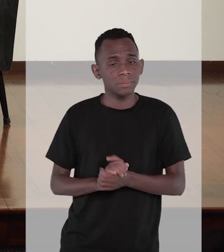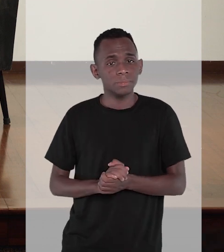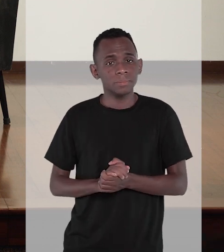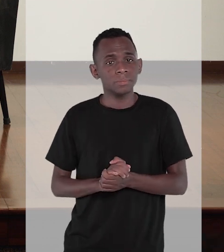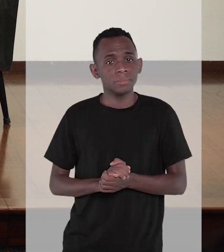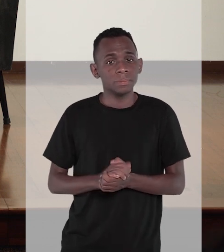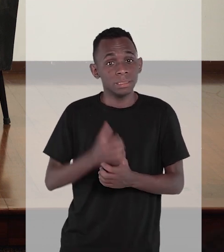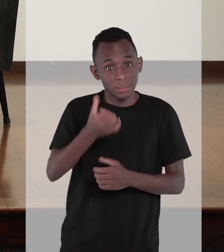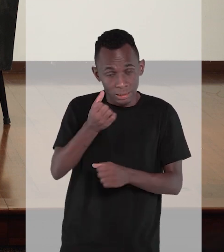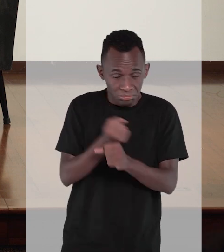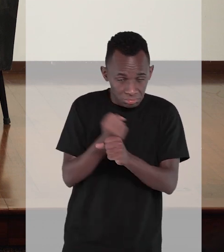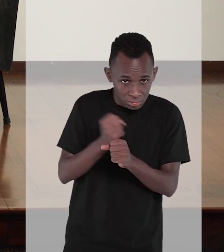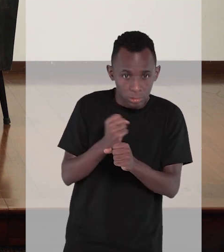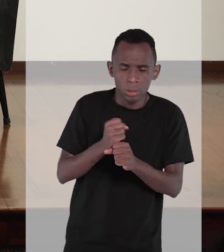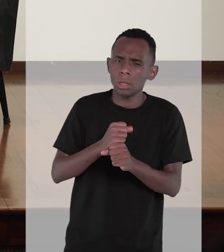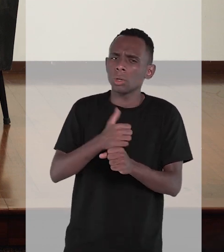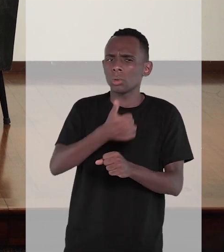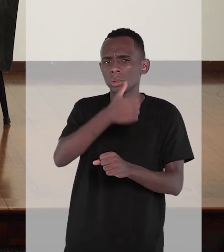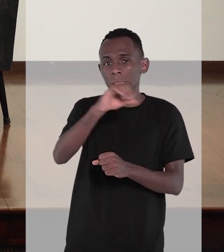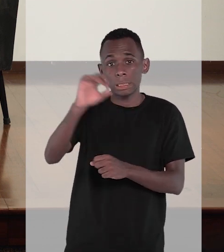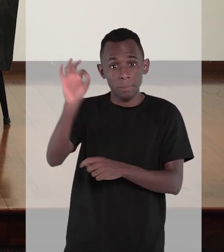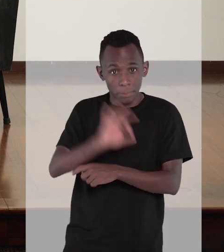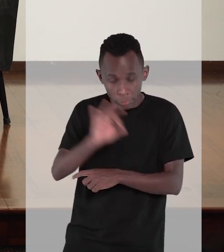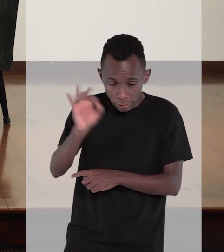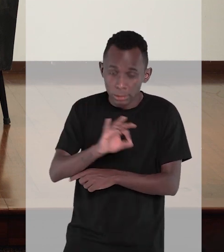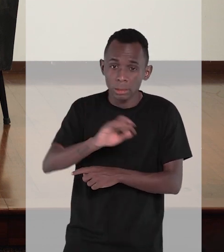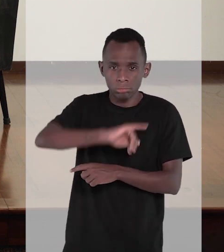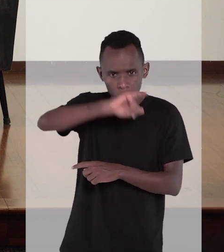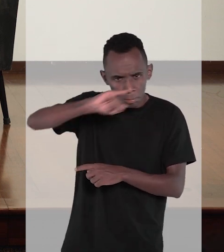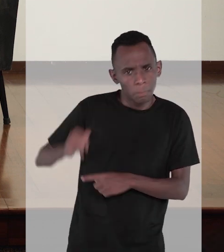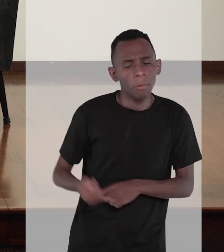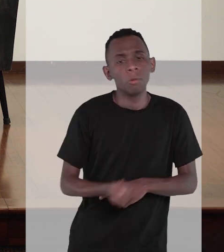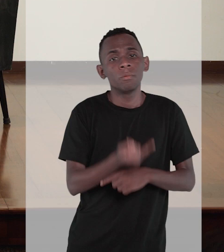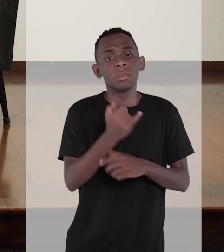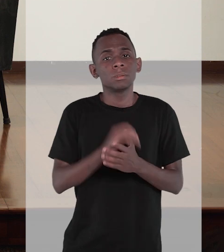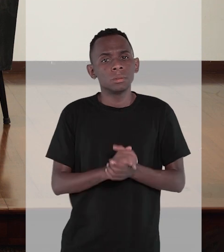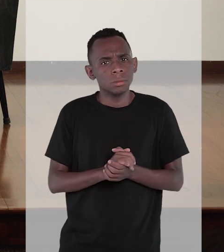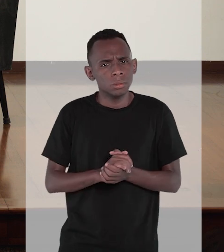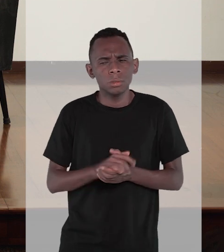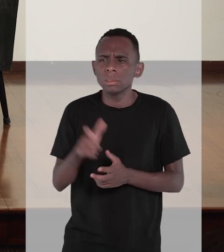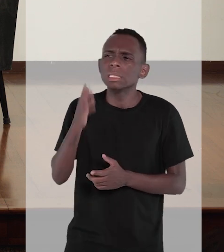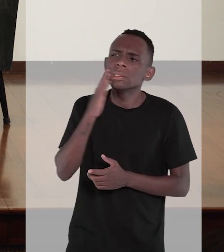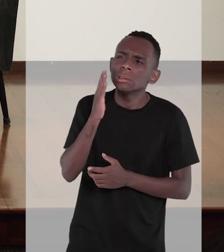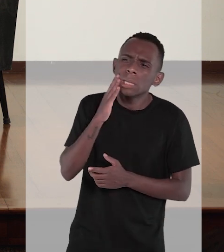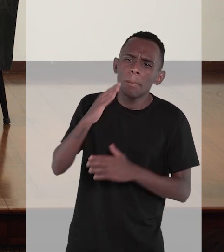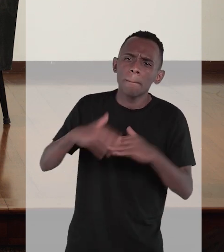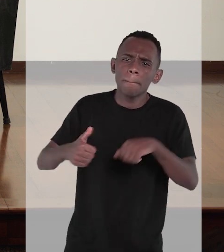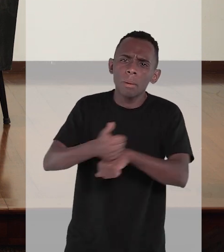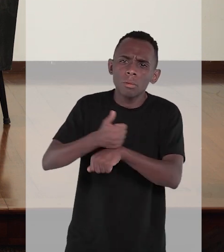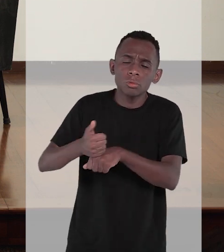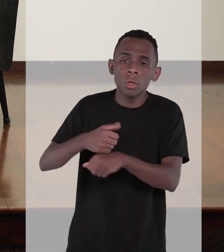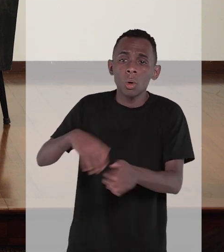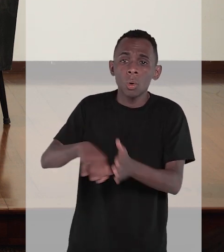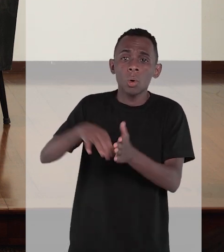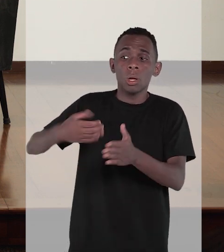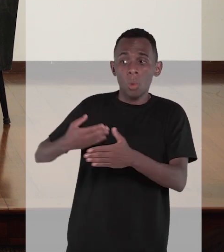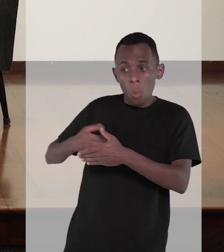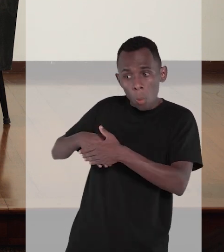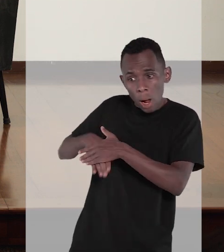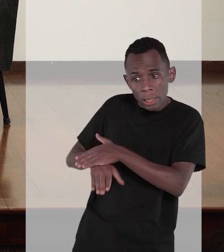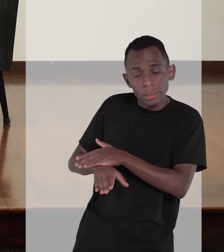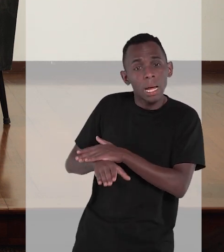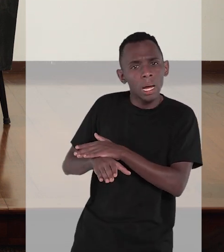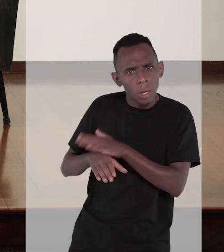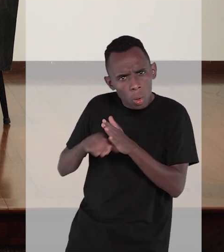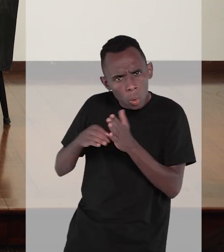puro. Na hora que falou que deixou 100% 2 crônicas, de aproveitamento. nunca fiquei sabendo de um cronista. Você já ficou sabendo, Bianchini, que guardasse 2